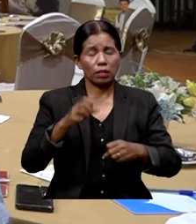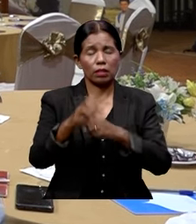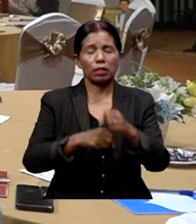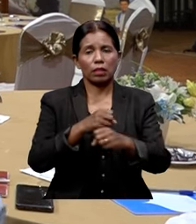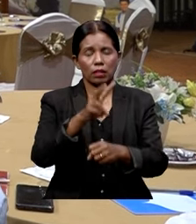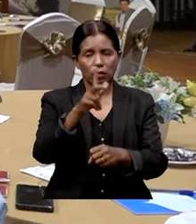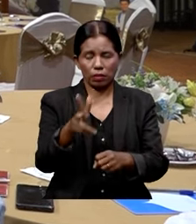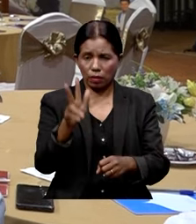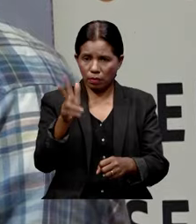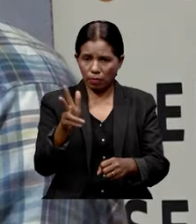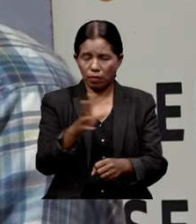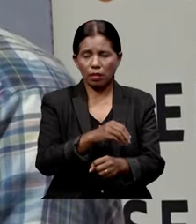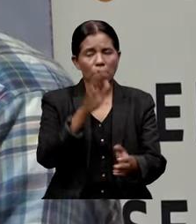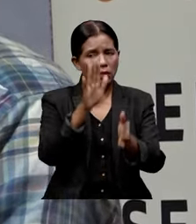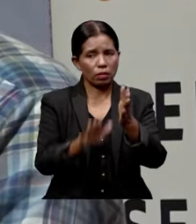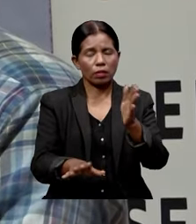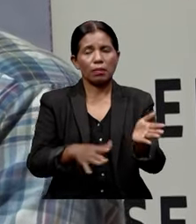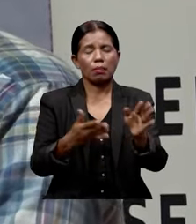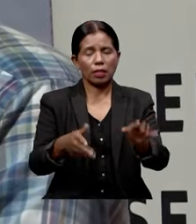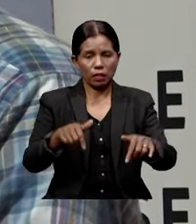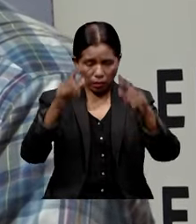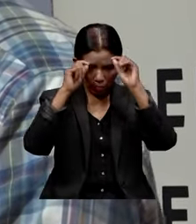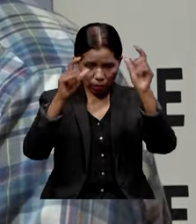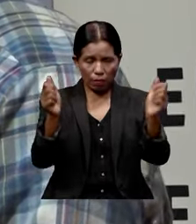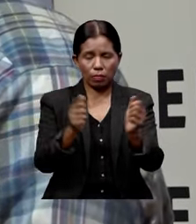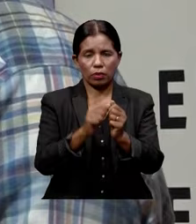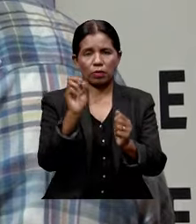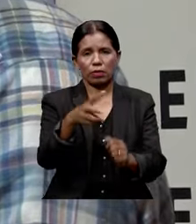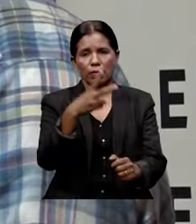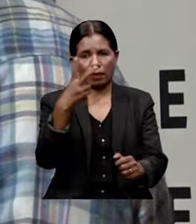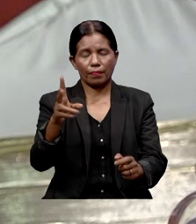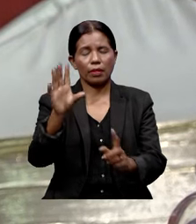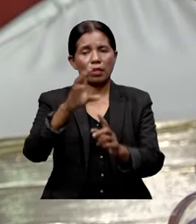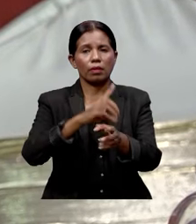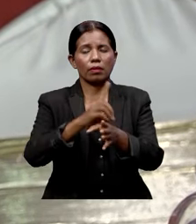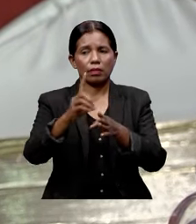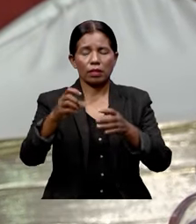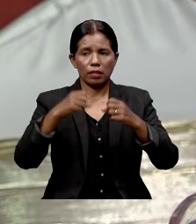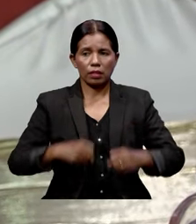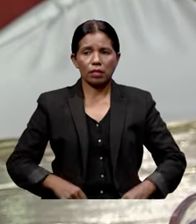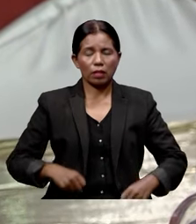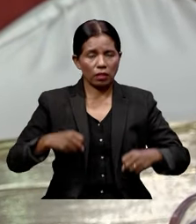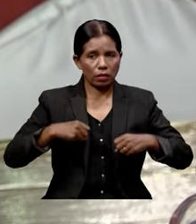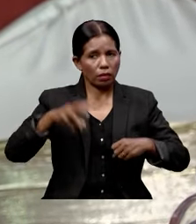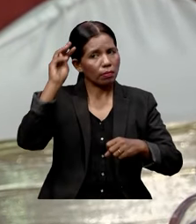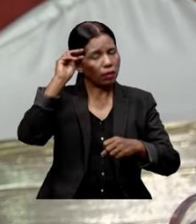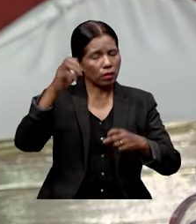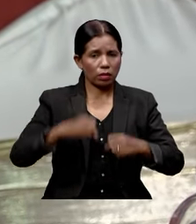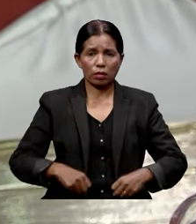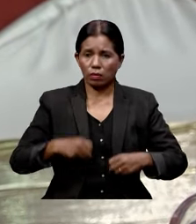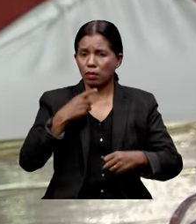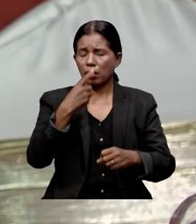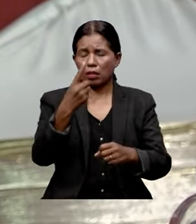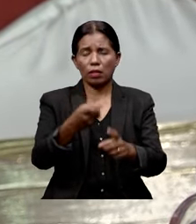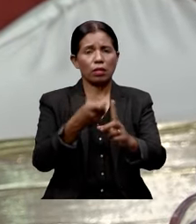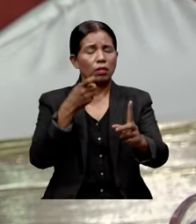taxa mortalidade inang no oan ia Timor-Leste, tun basan uresin rua. Tamane sefi Departamento Saúde Materna Infantil, Ministério Saúde hateten, husi